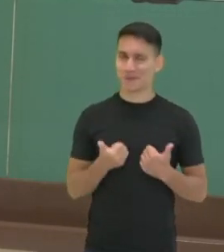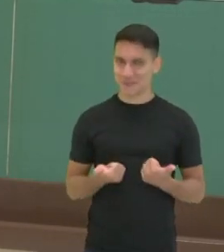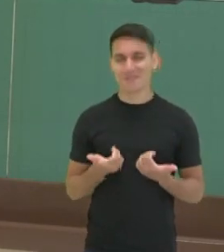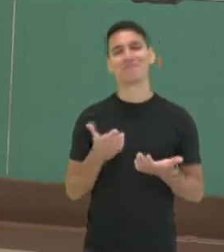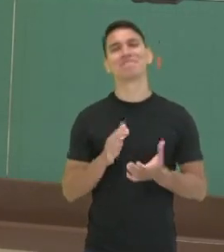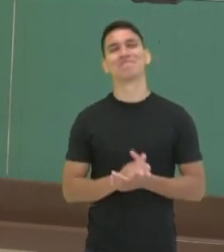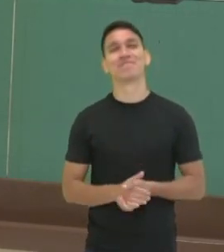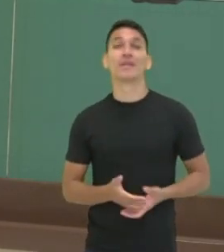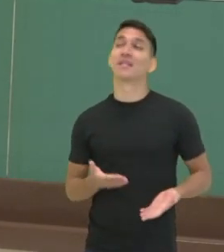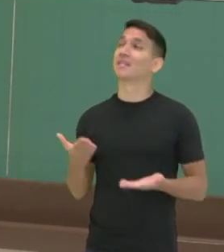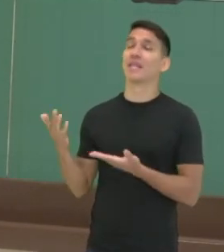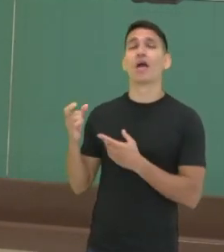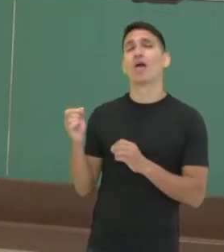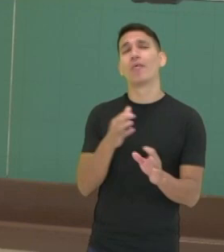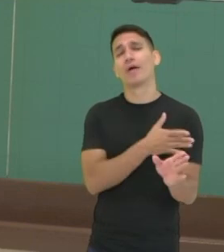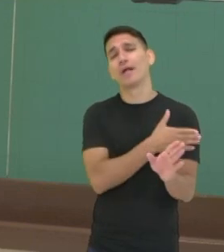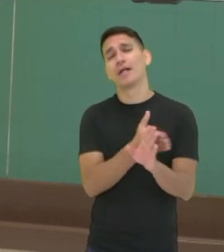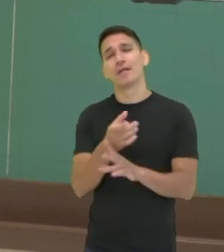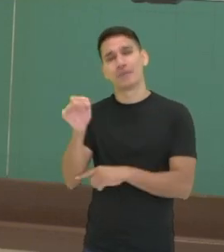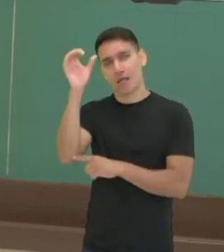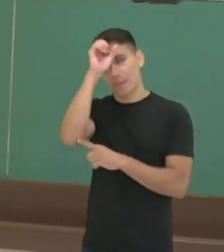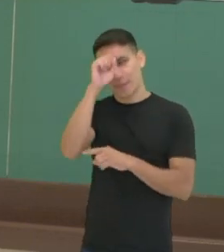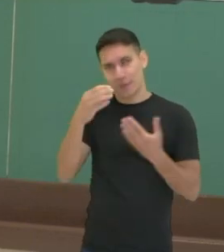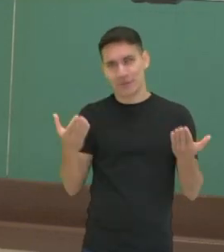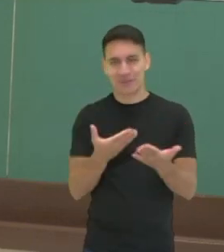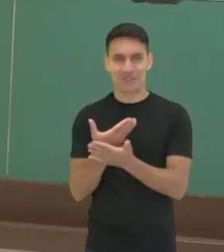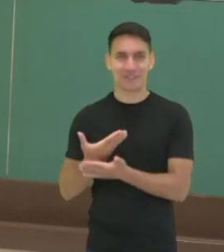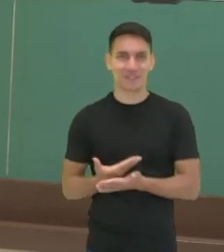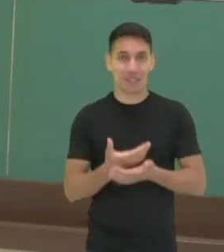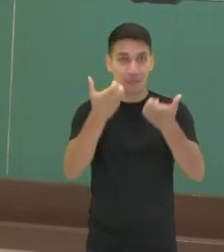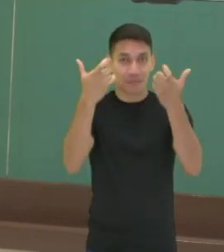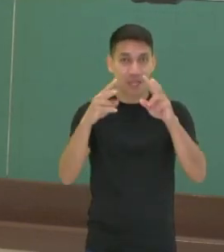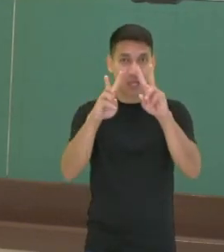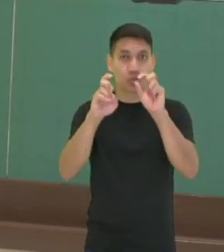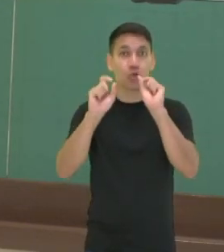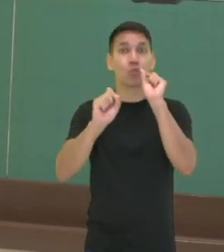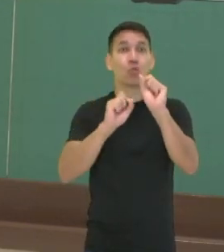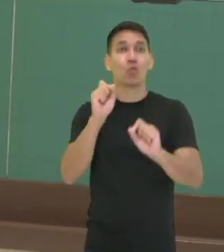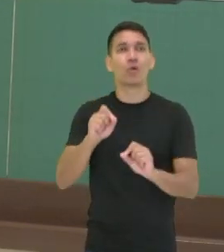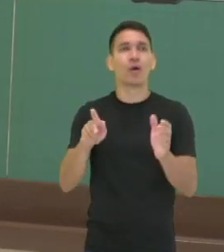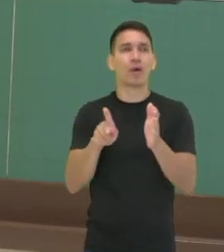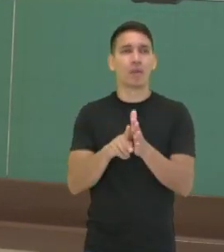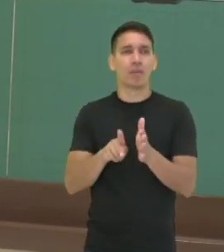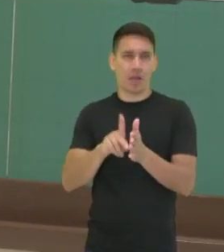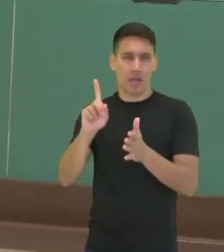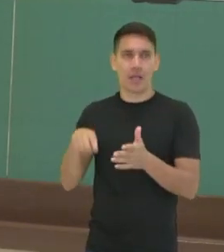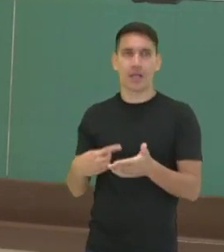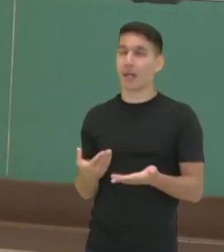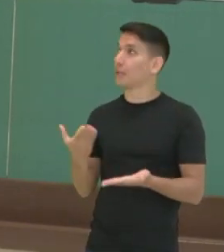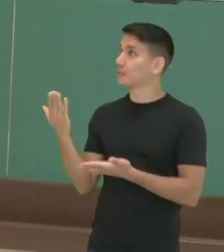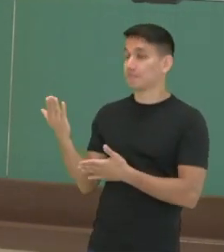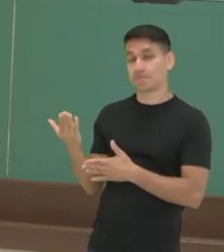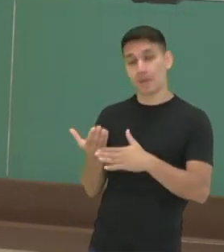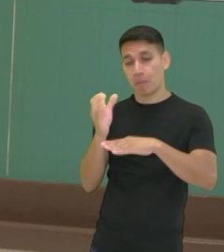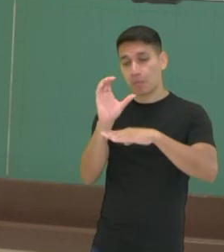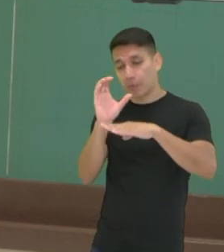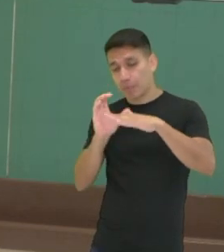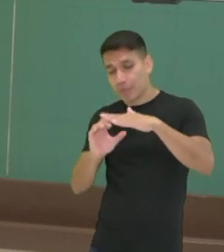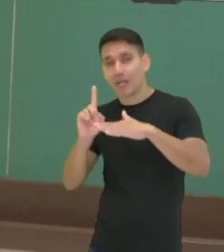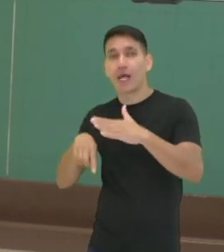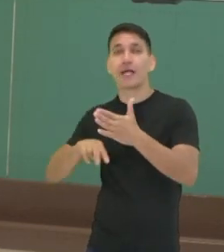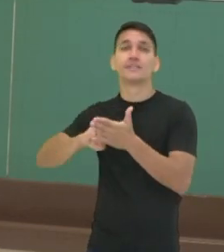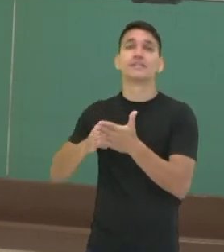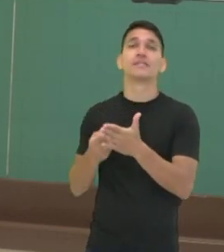tá bom. Então, aí, o que nós aprendemos nessa aula? Então, nós falamos um pouquinho o que a fração, ela representa uma divisão e